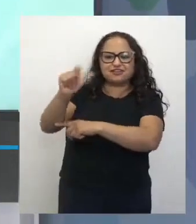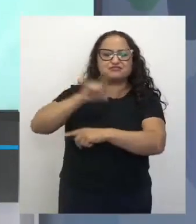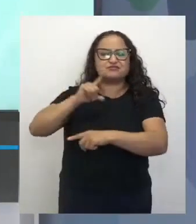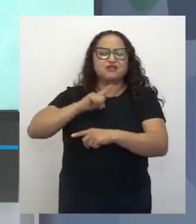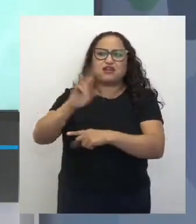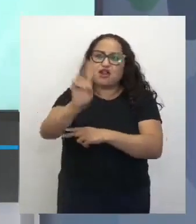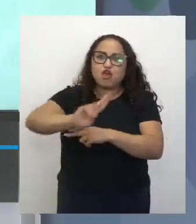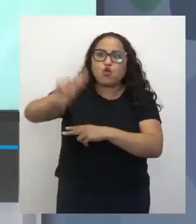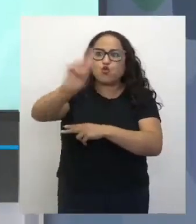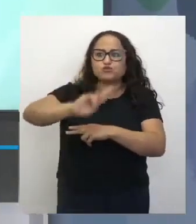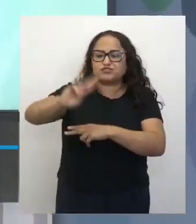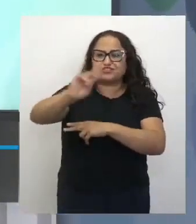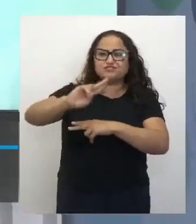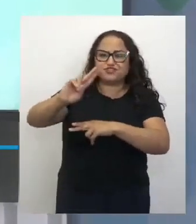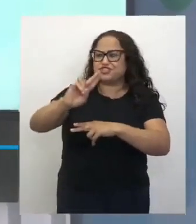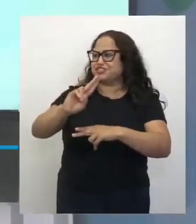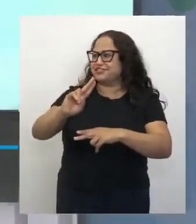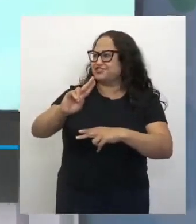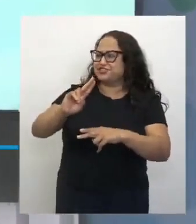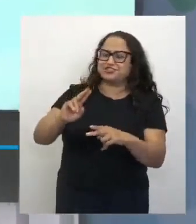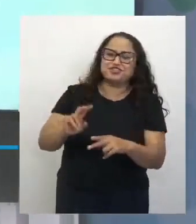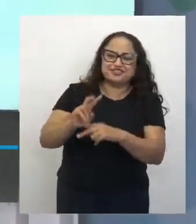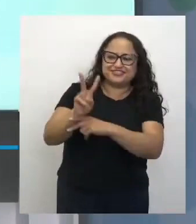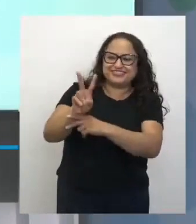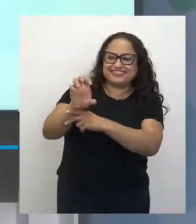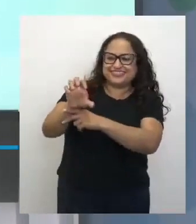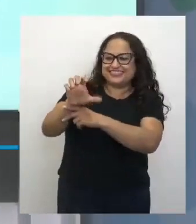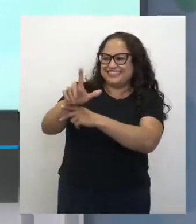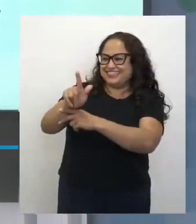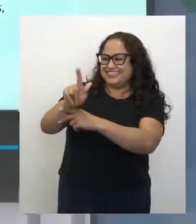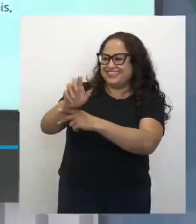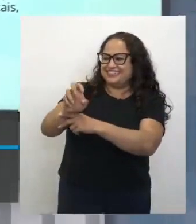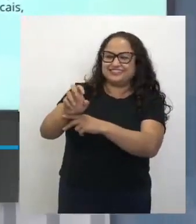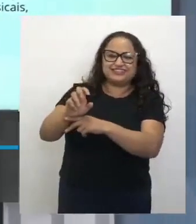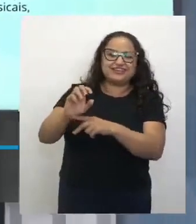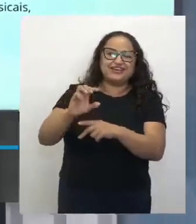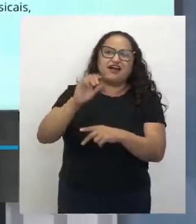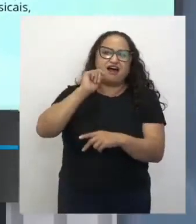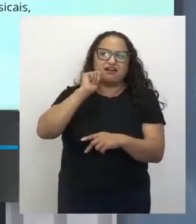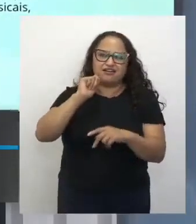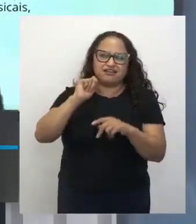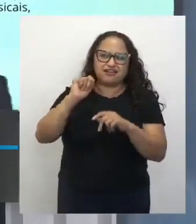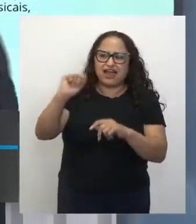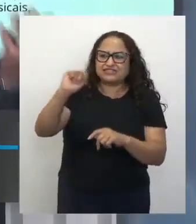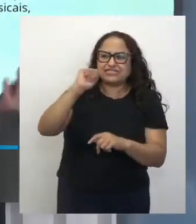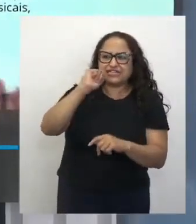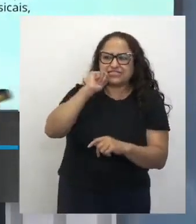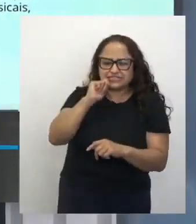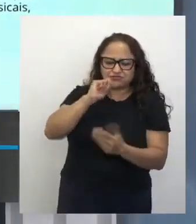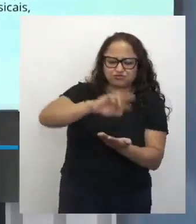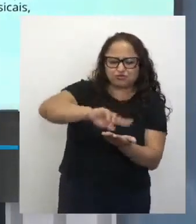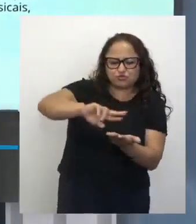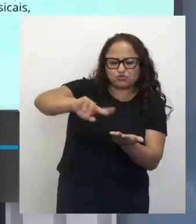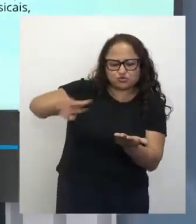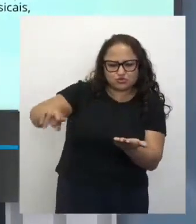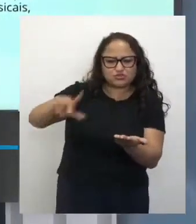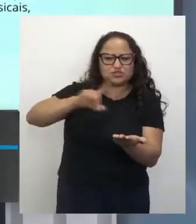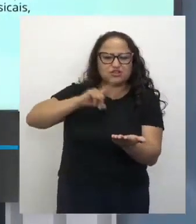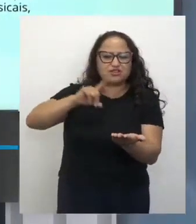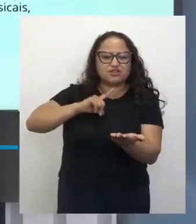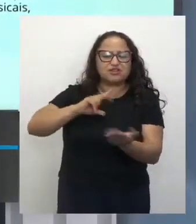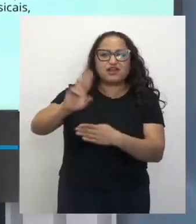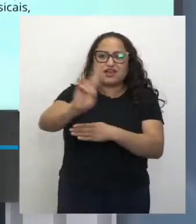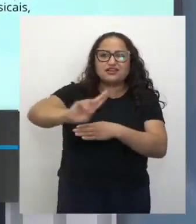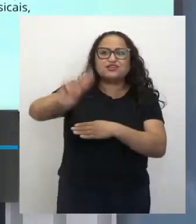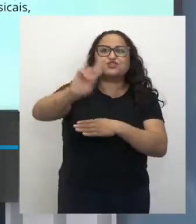vegetais frescos, né? Geralmente fresquinhos, tal, cenouras, né? Abóboras, tudo que vocês imaginarem. Eles